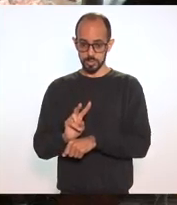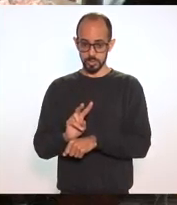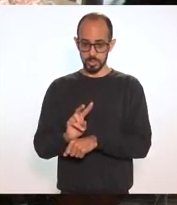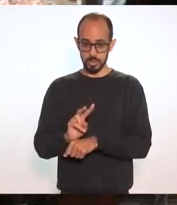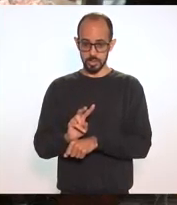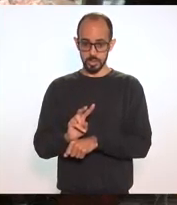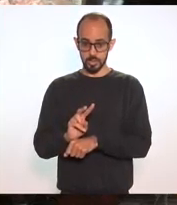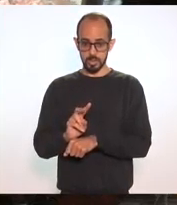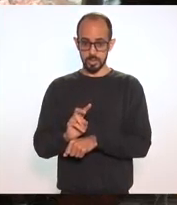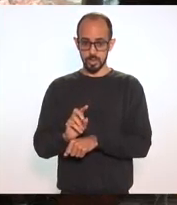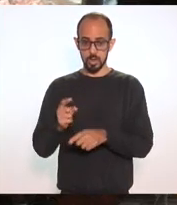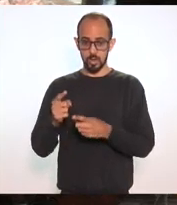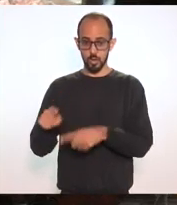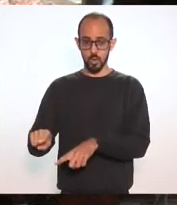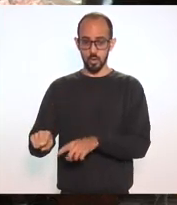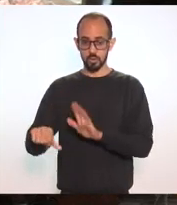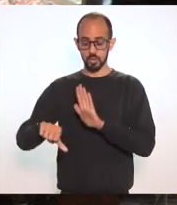crimes